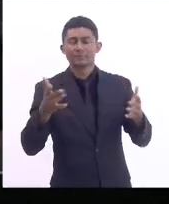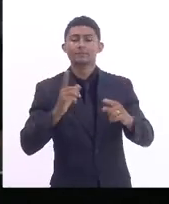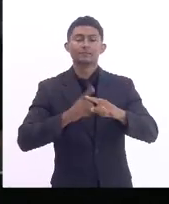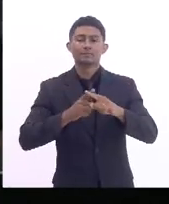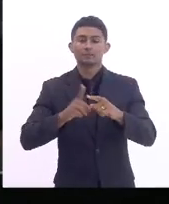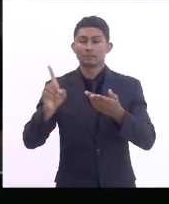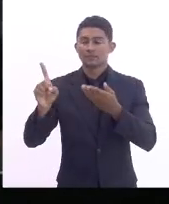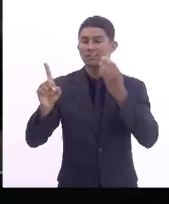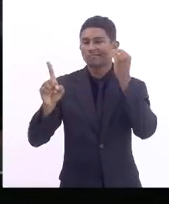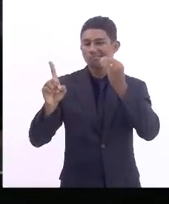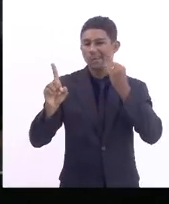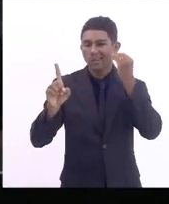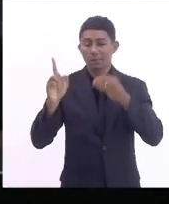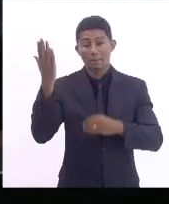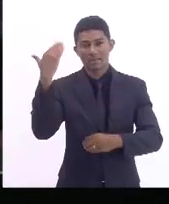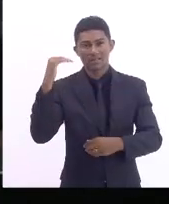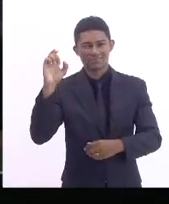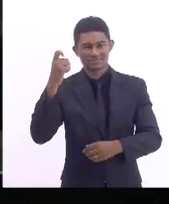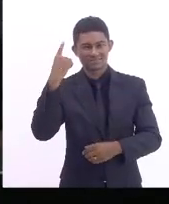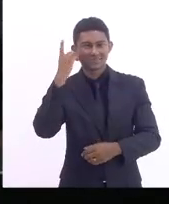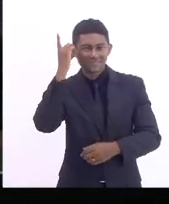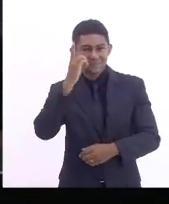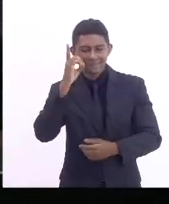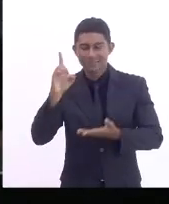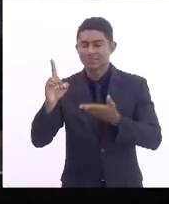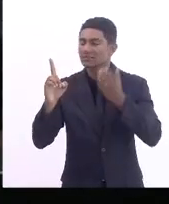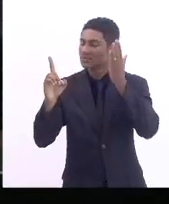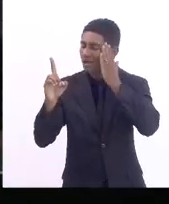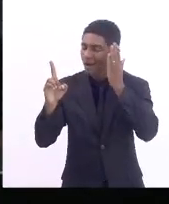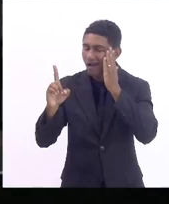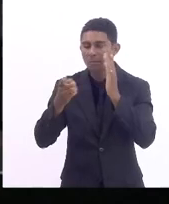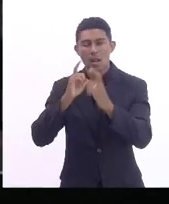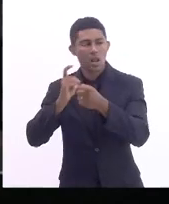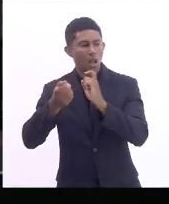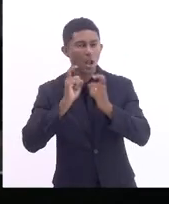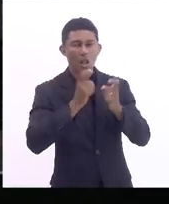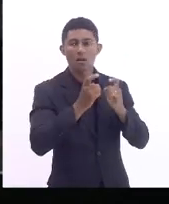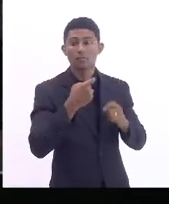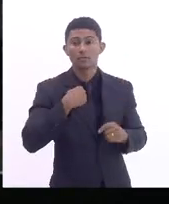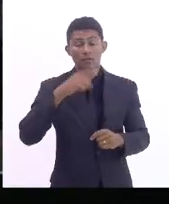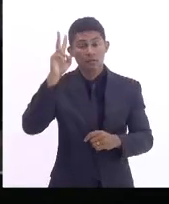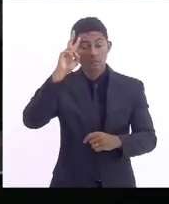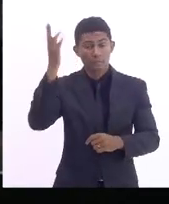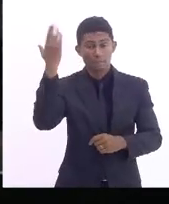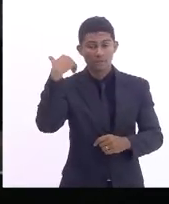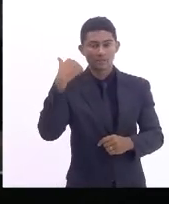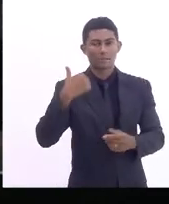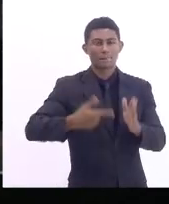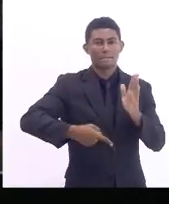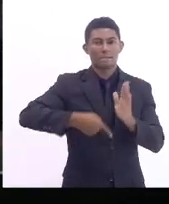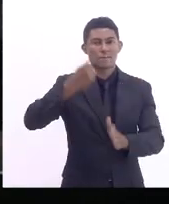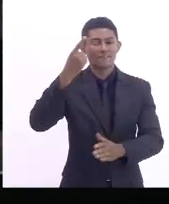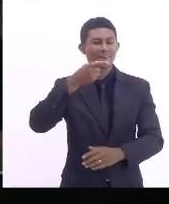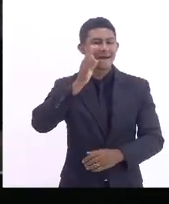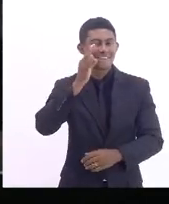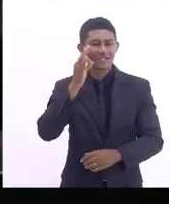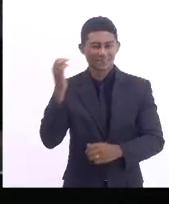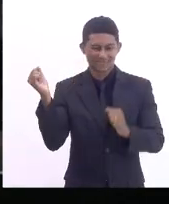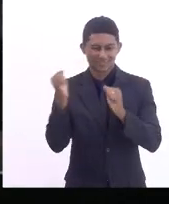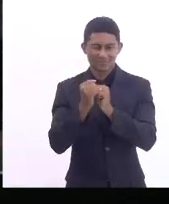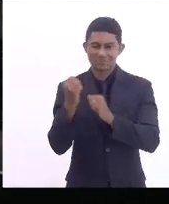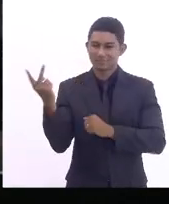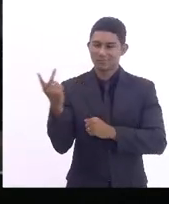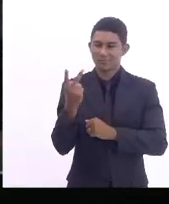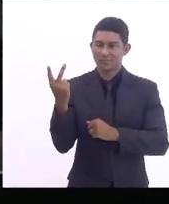experiência dele de tecido o Parlamento e ele sabe fazer esse diálogo E aí eu me recordo nosso primeiro café da manhã que ele me disse que